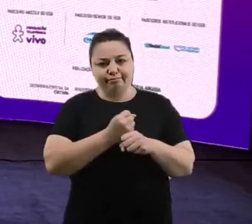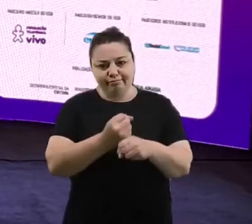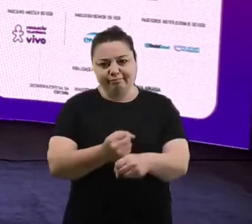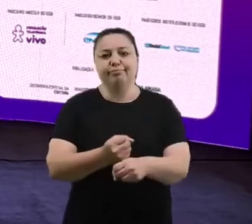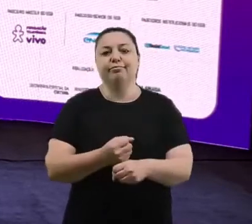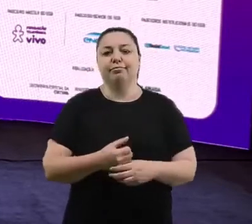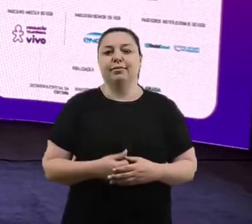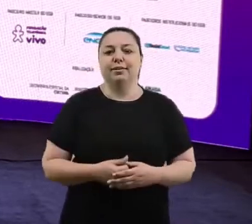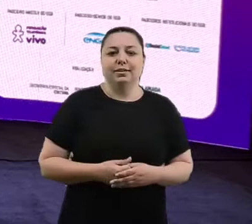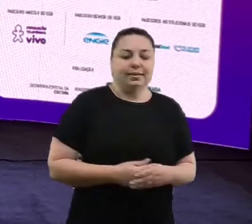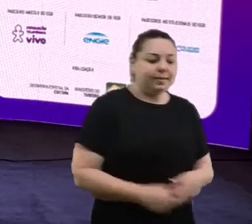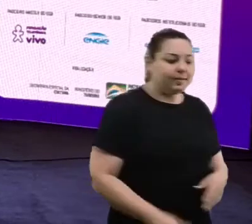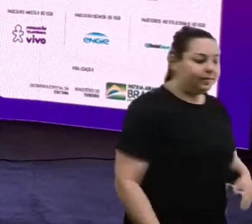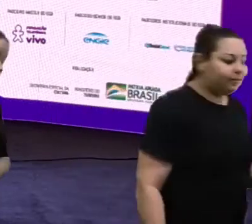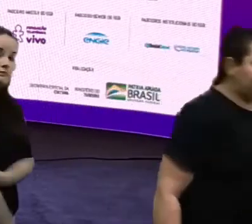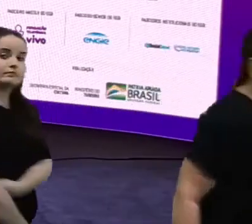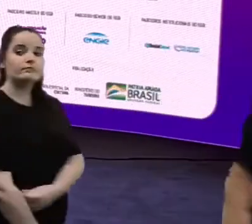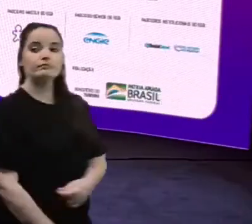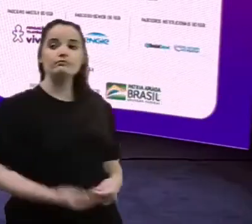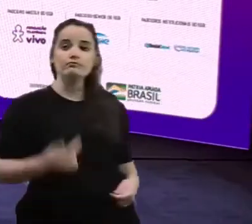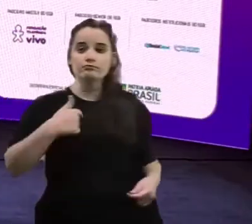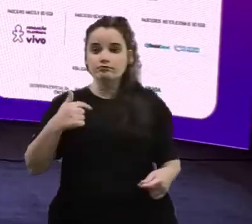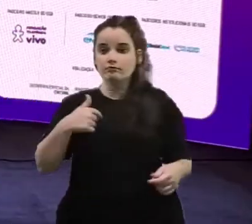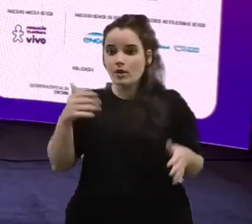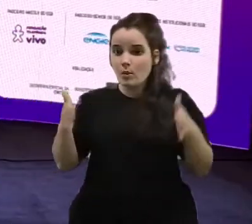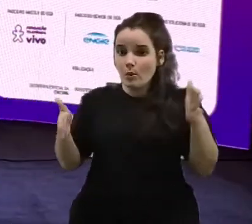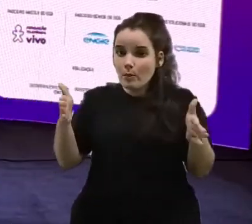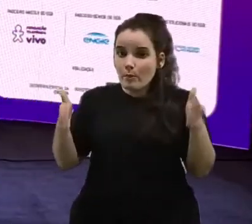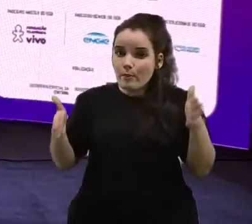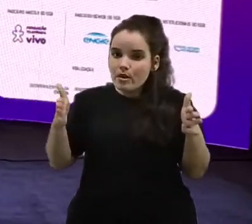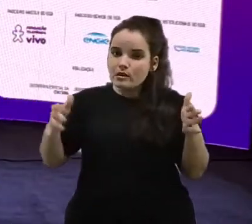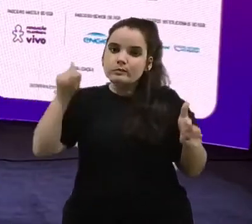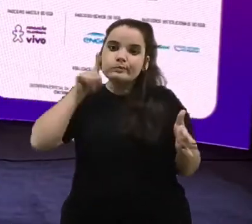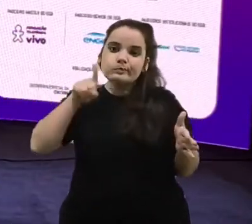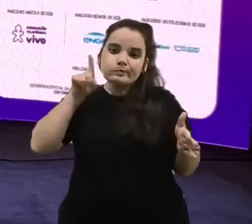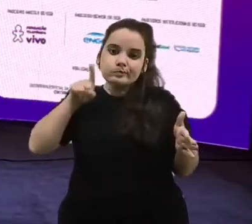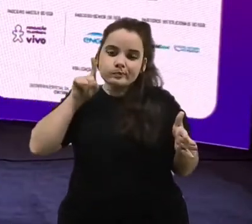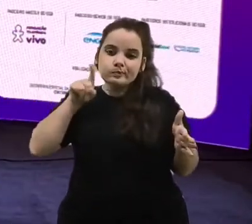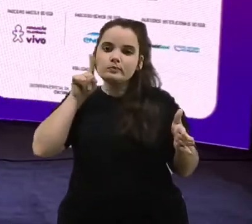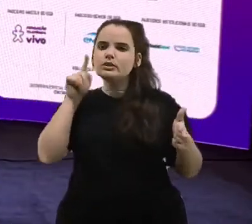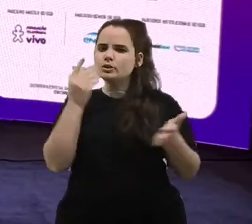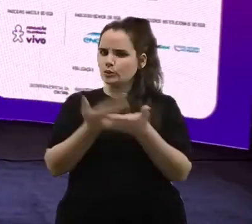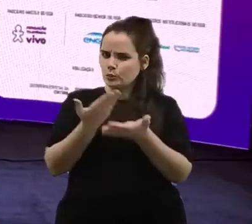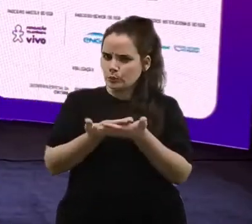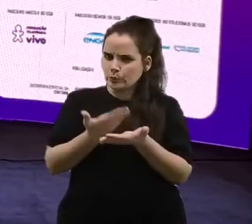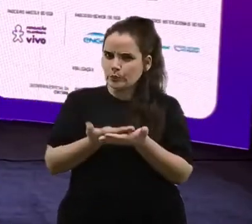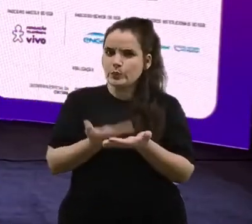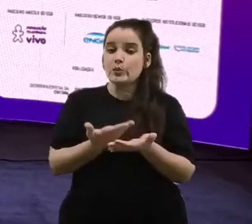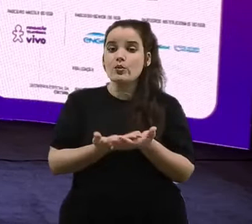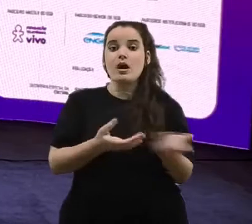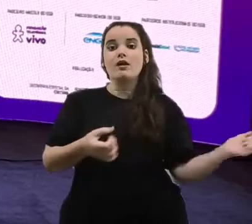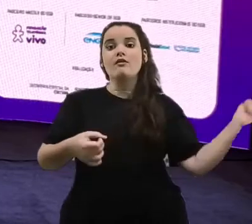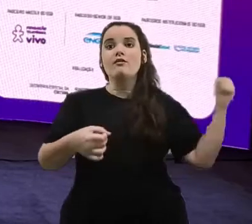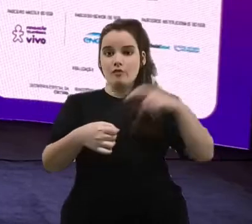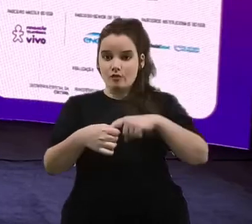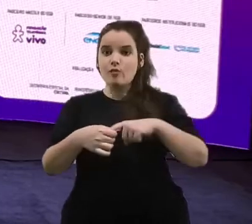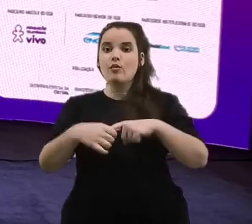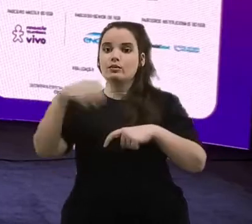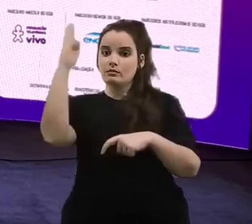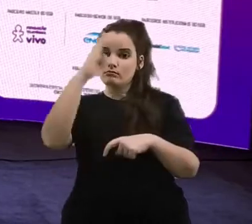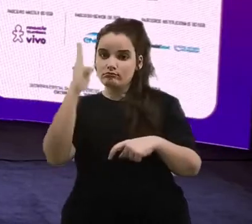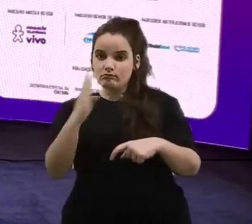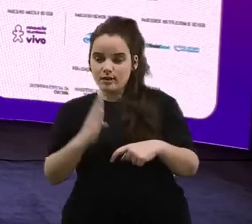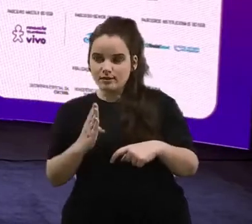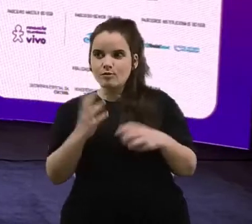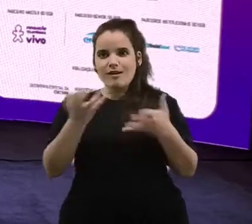de uma temporada aqui nos Estados Unidos, eu voltei para o Brasil com o objetivo de empreender e acredito que eu estava no lugar certo, na